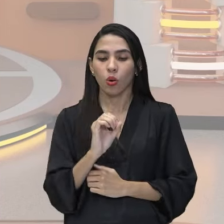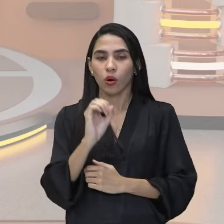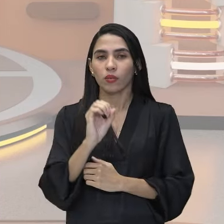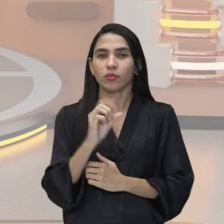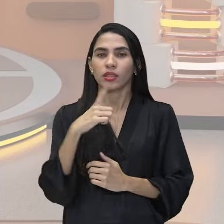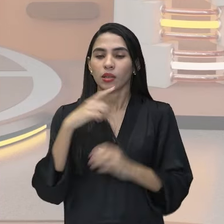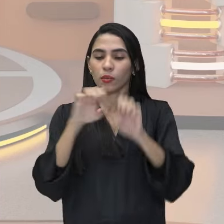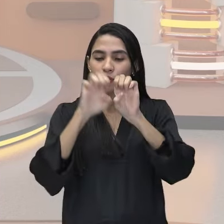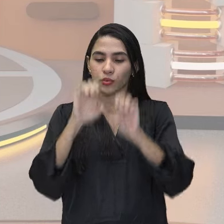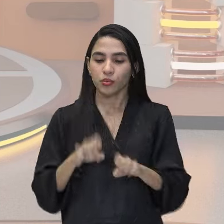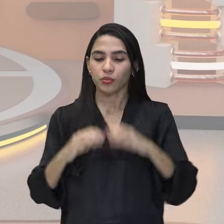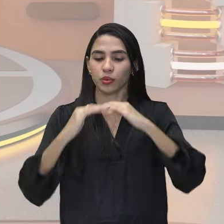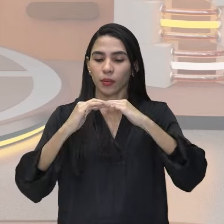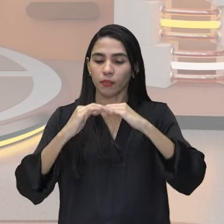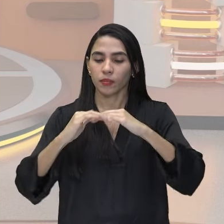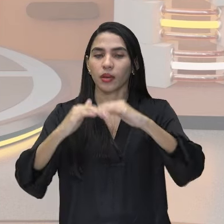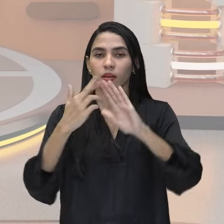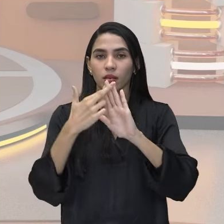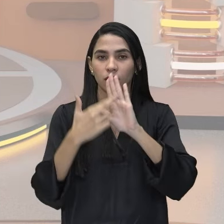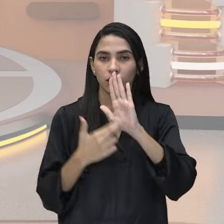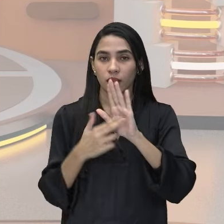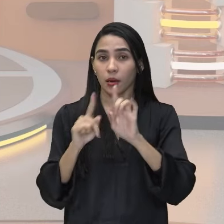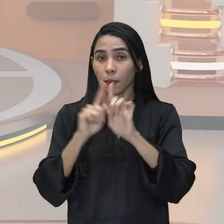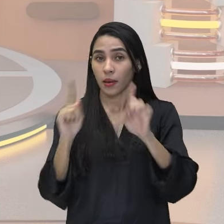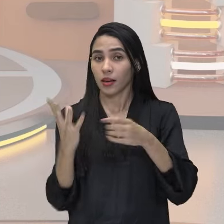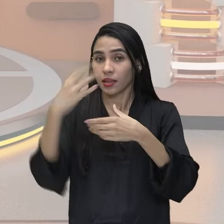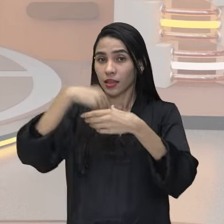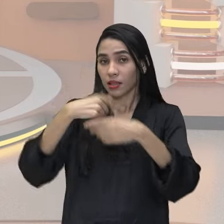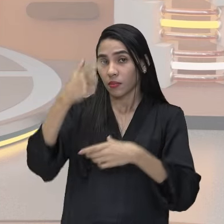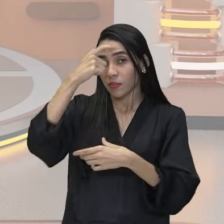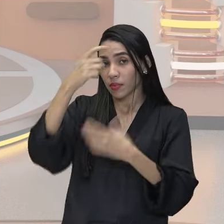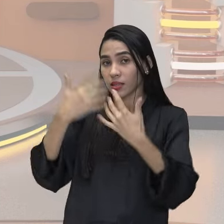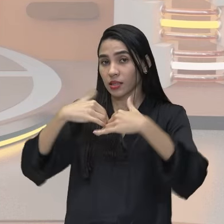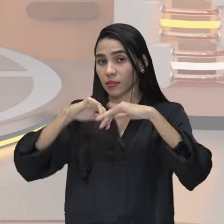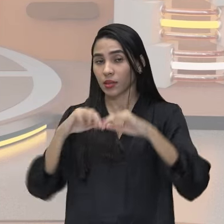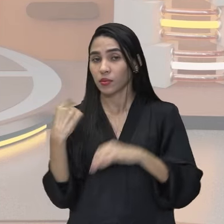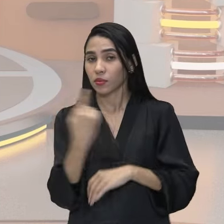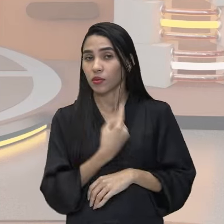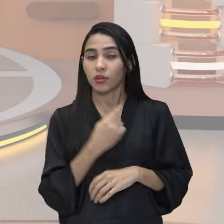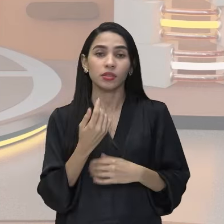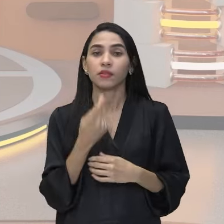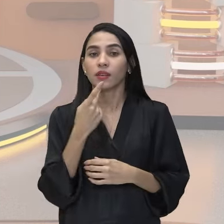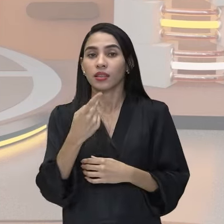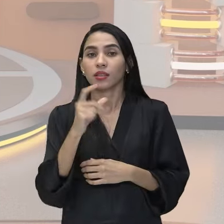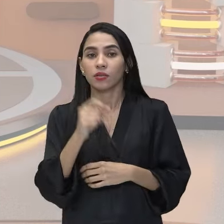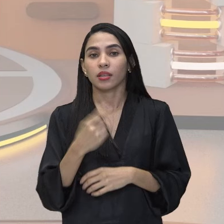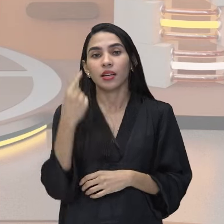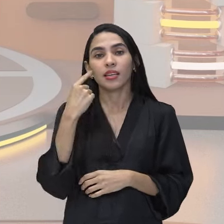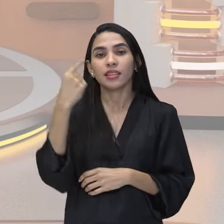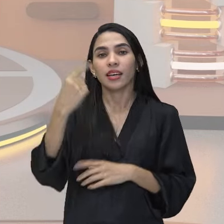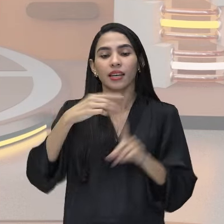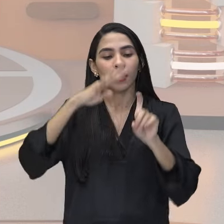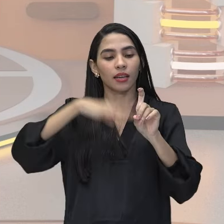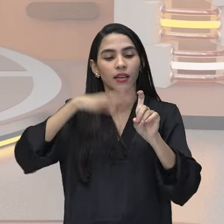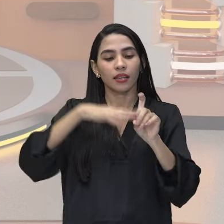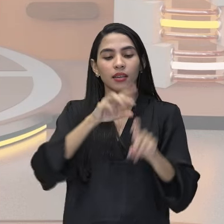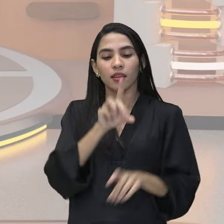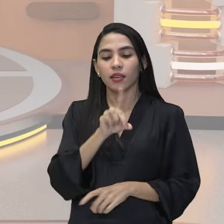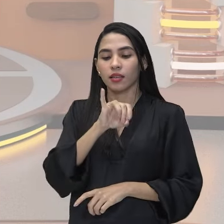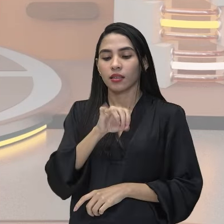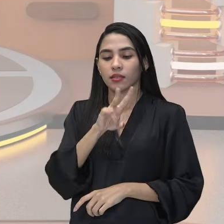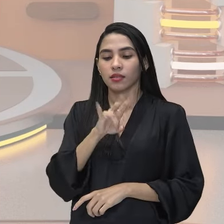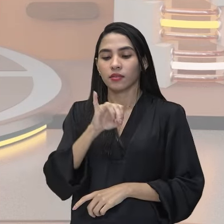organizada, né? E dentro do pensamento medieval, nós estamos falando da ideia divina, né? O divino,